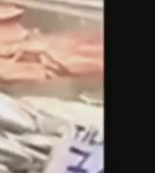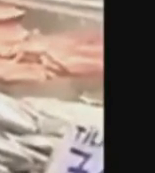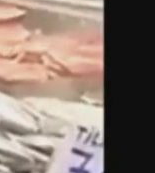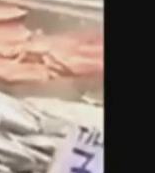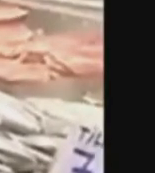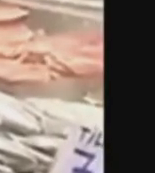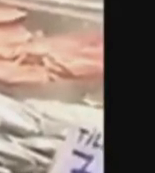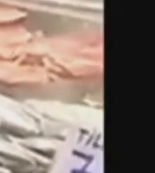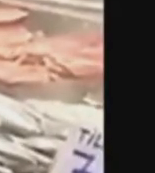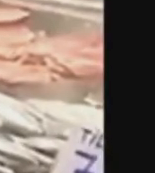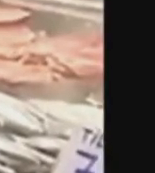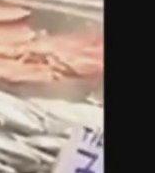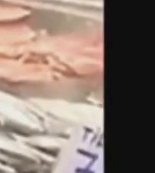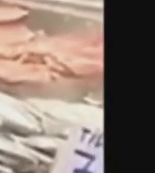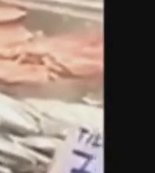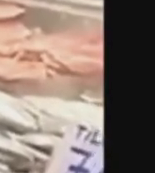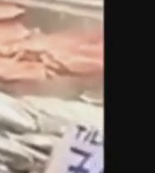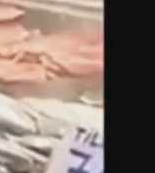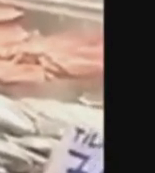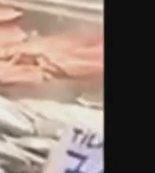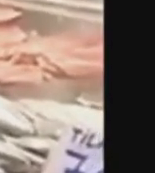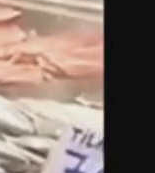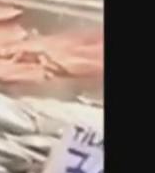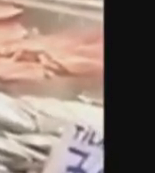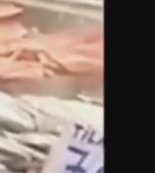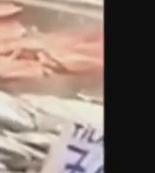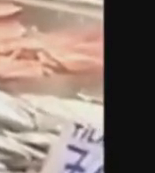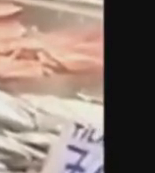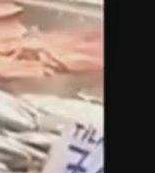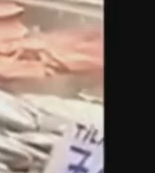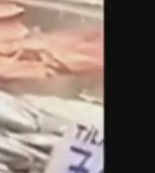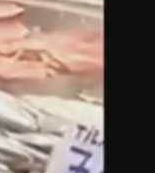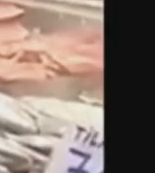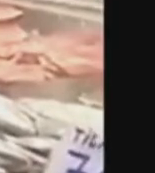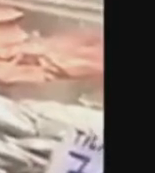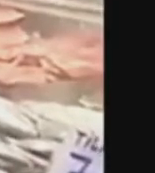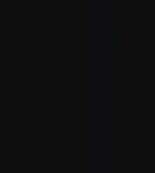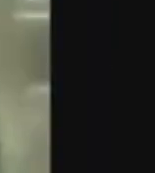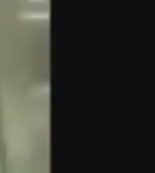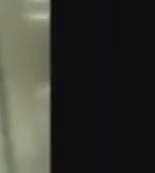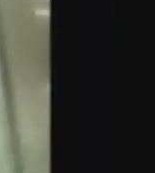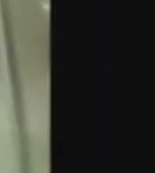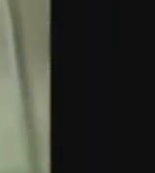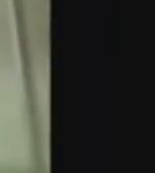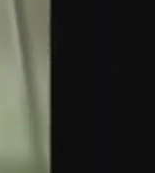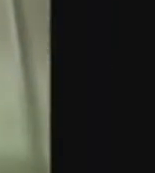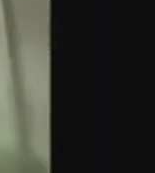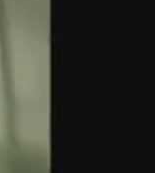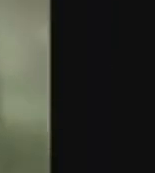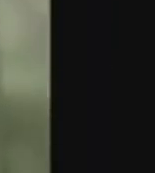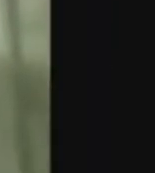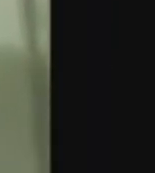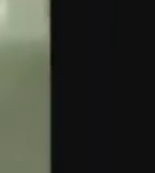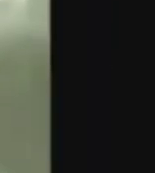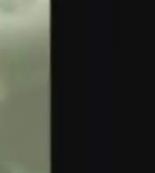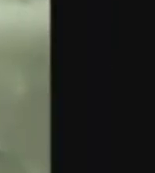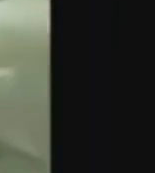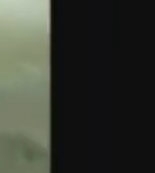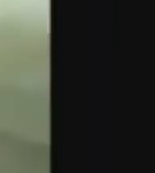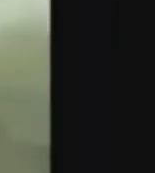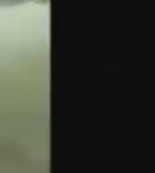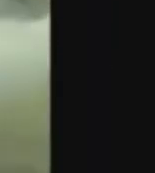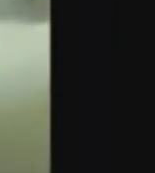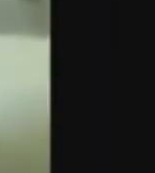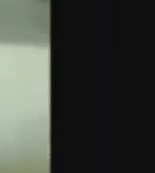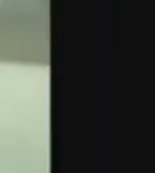que uma prefeitura realiza no Brasil uma operação como esta, com exames de DNA. A intenção é saber se o produto é o